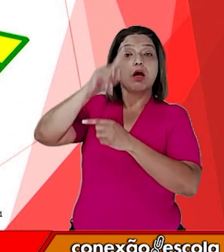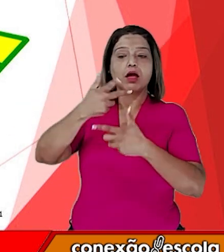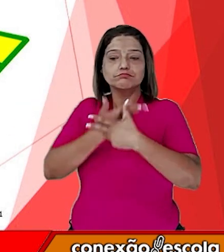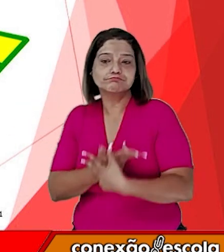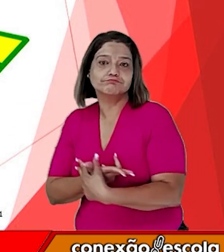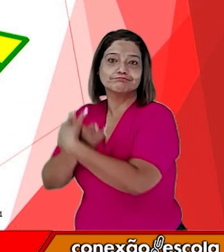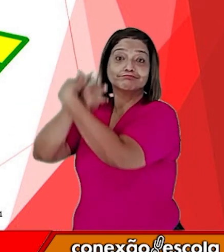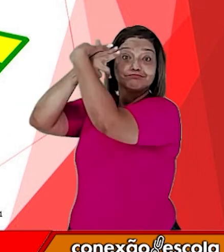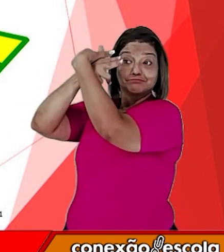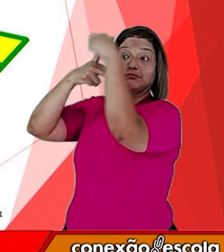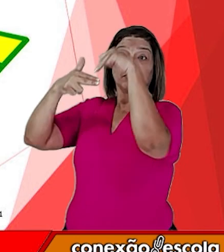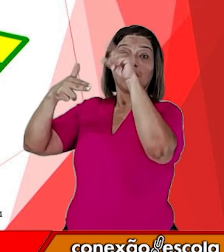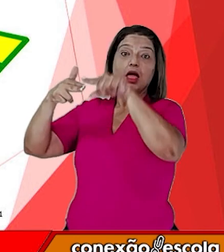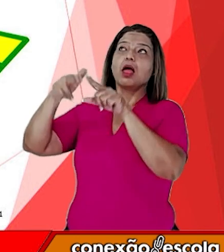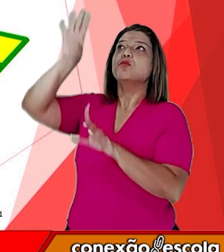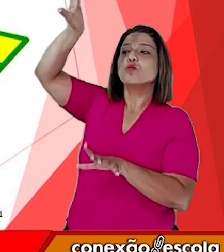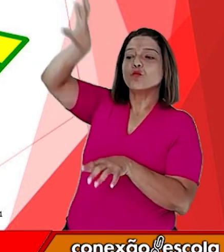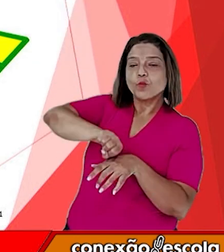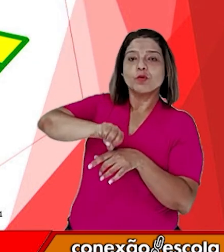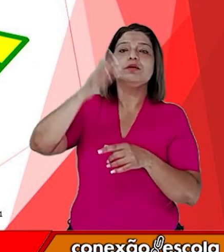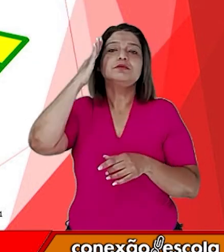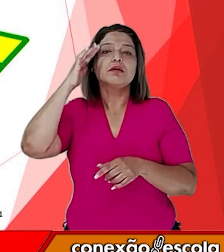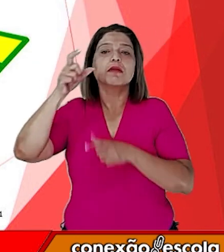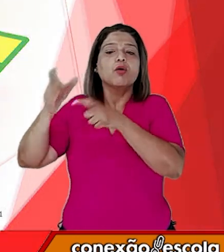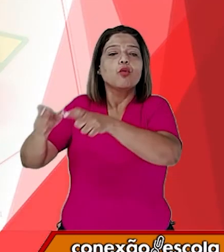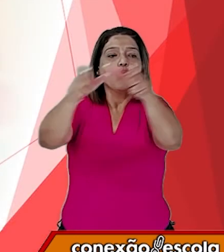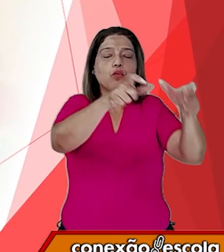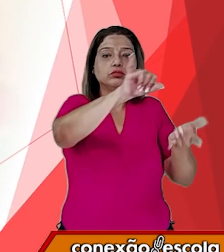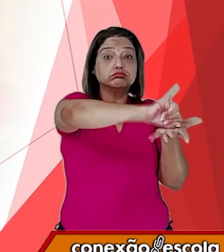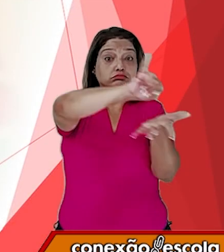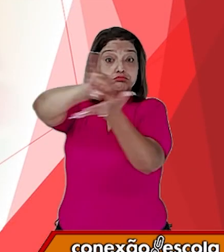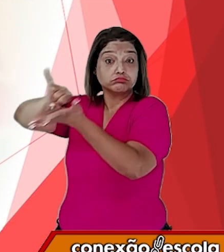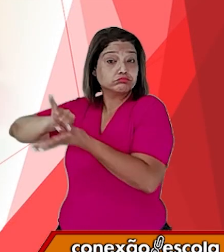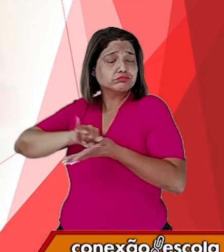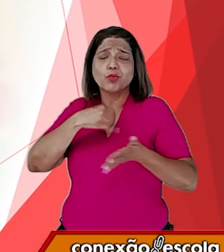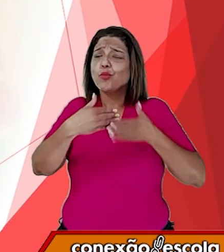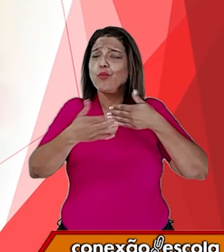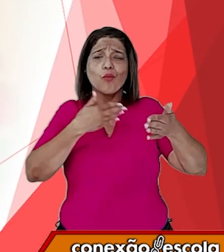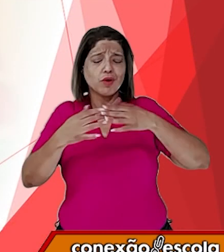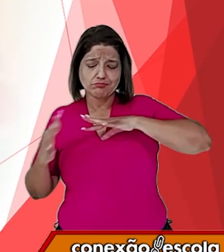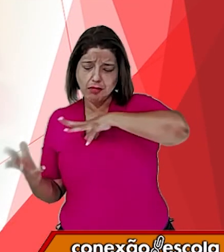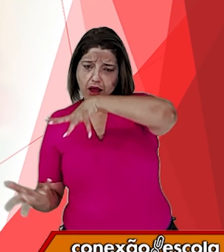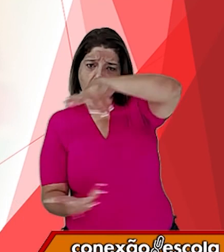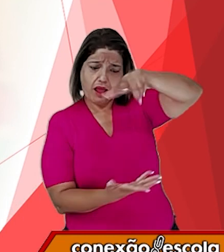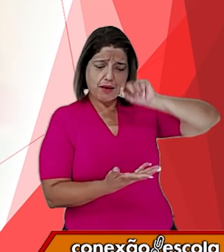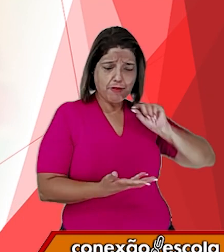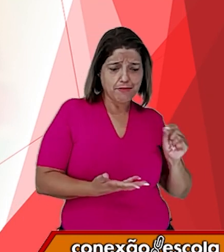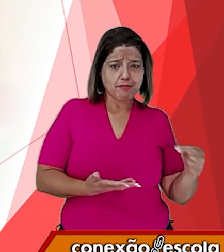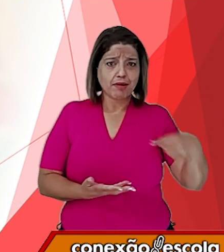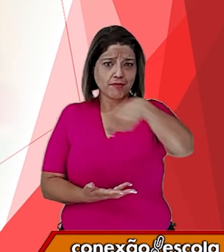a obtenção de informações sobre a localização geográfica em qualquer superfície terrestre e